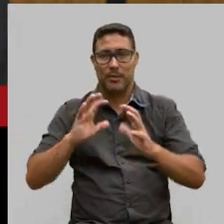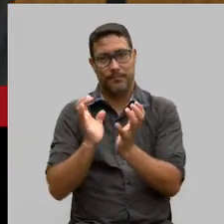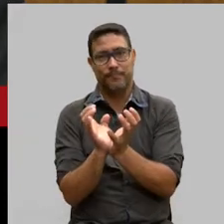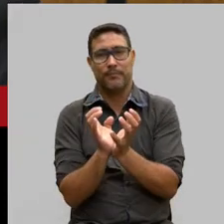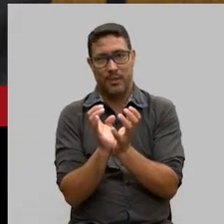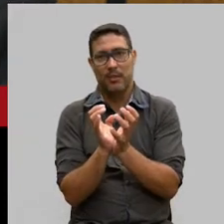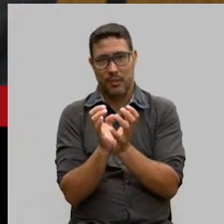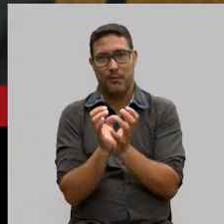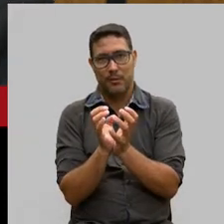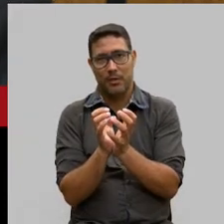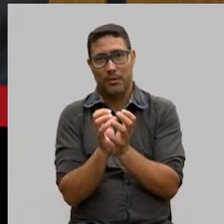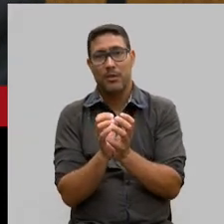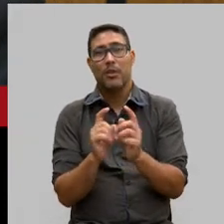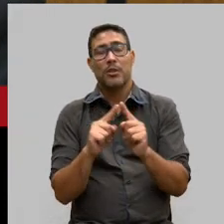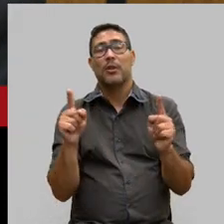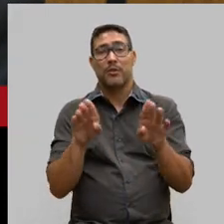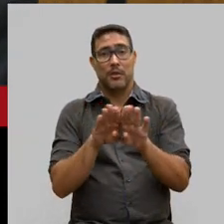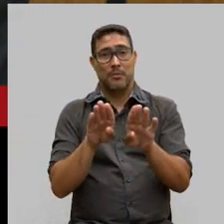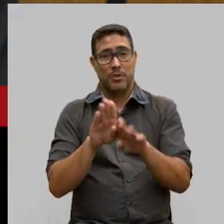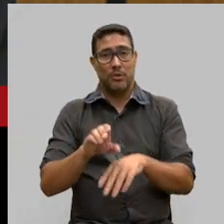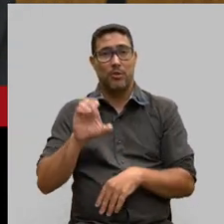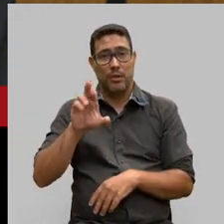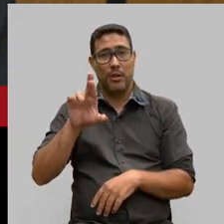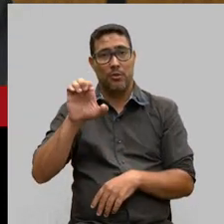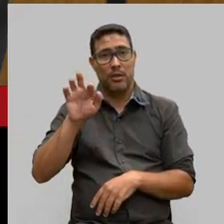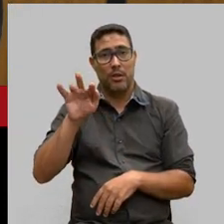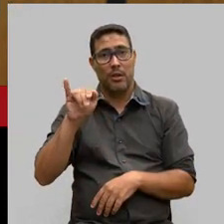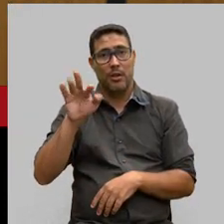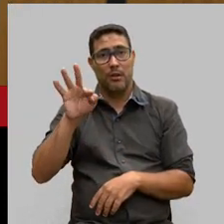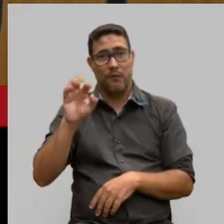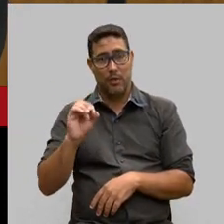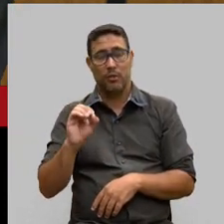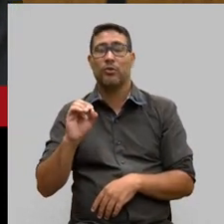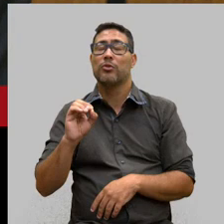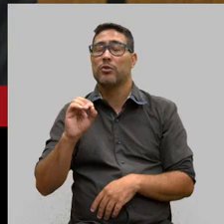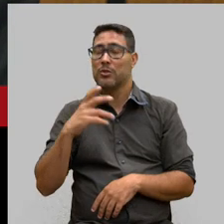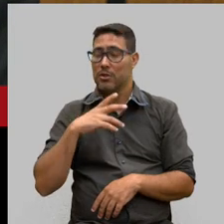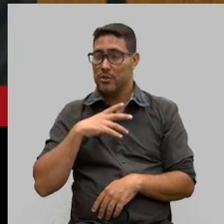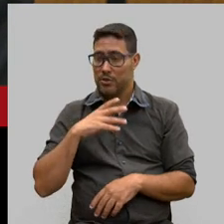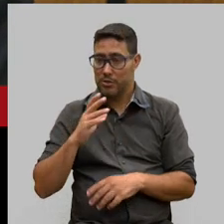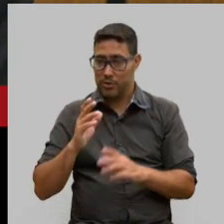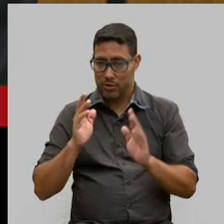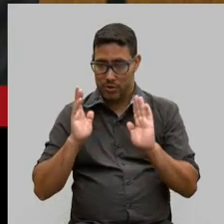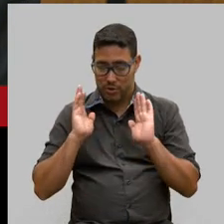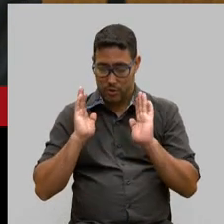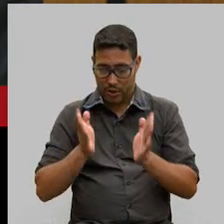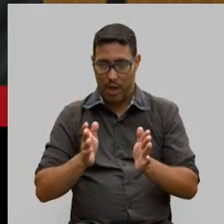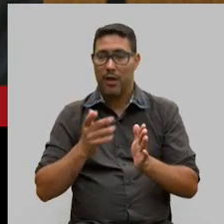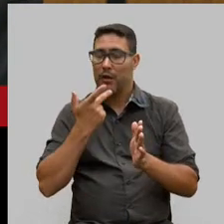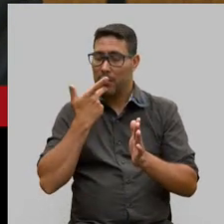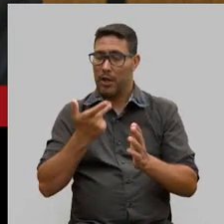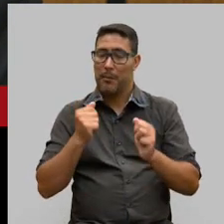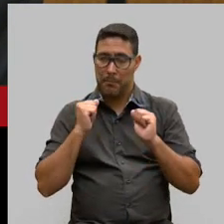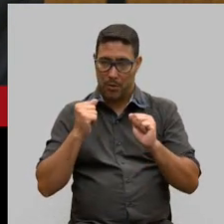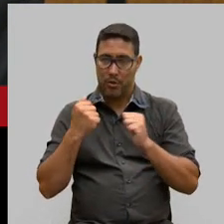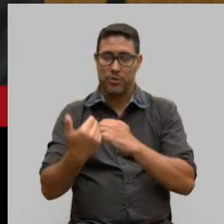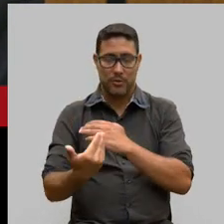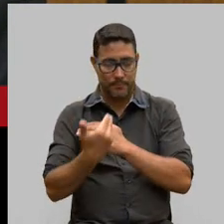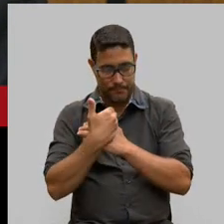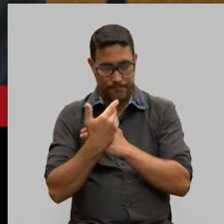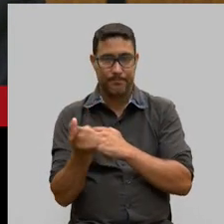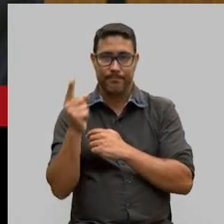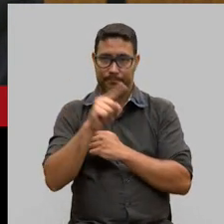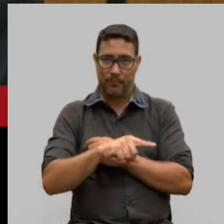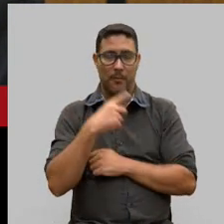e já coloquei também o Crefito à disposição eh do mandato e né do do deputado Cristiano